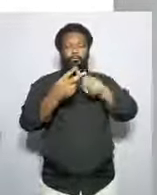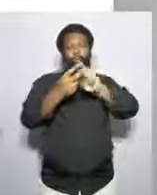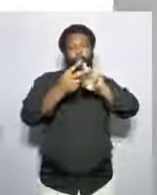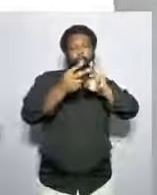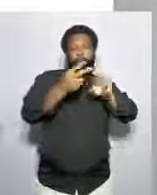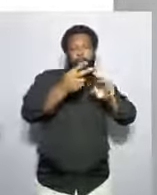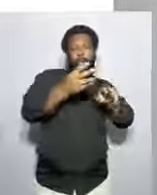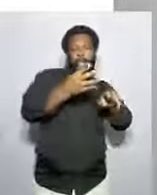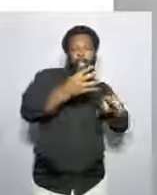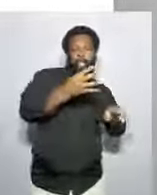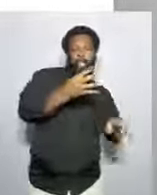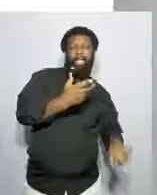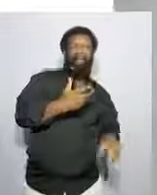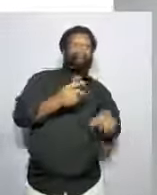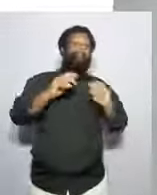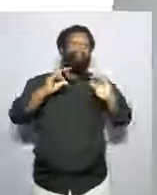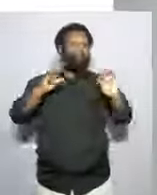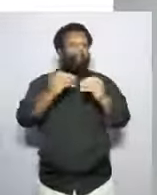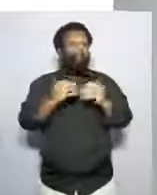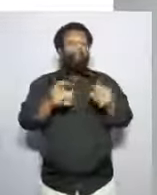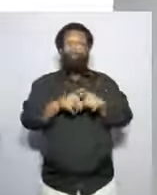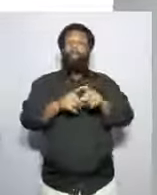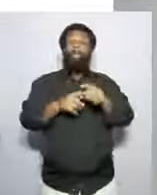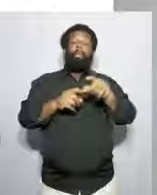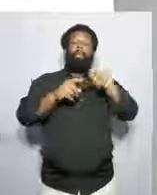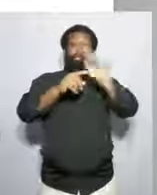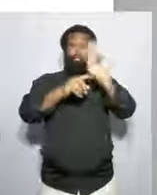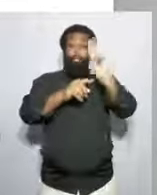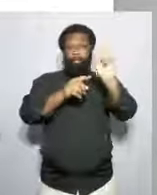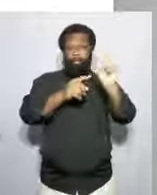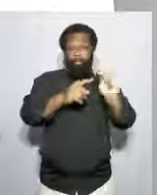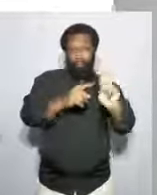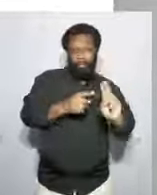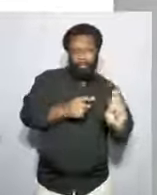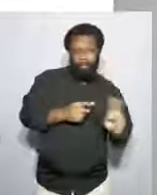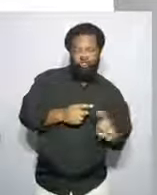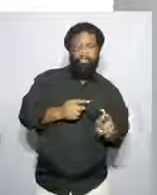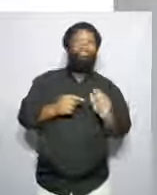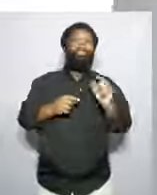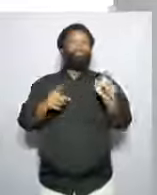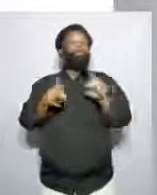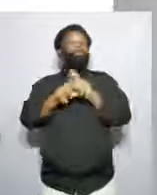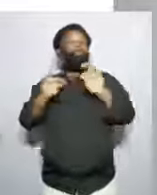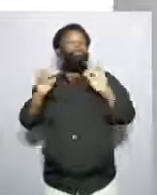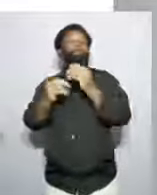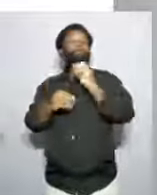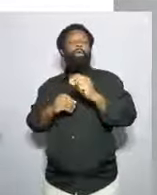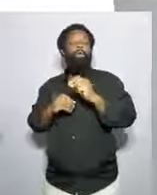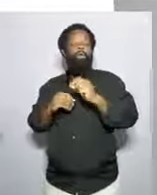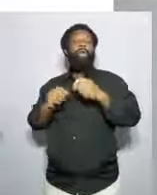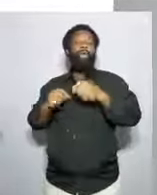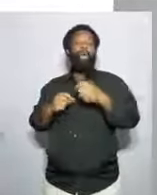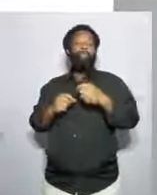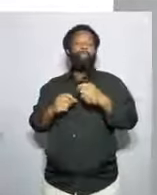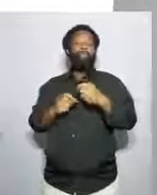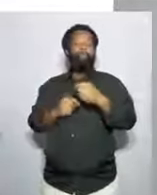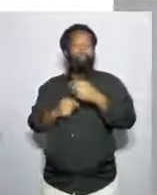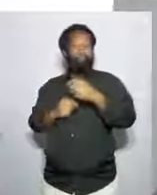fósforo, enxofre, arsênio, selênio, telúrio, iodo e astato. Todos esses